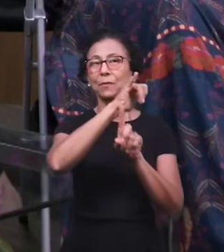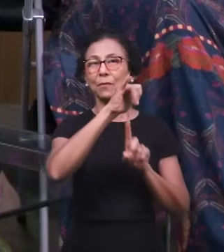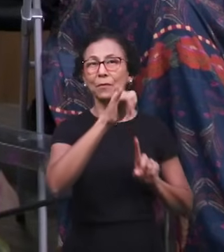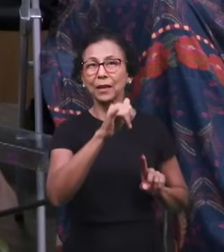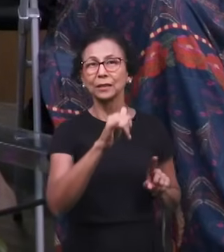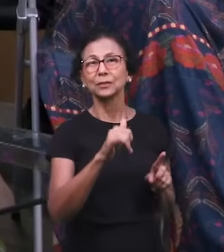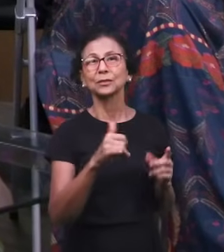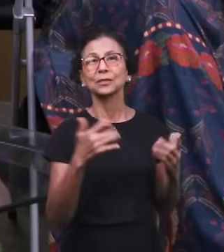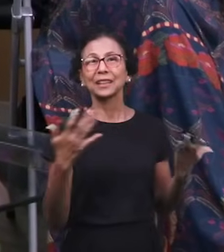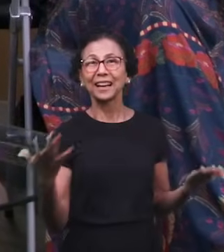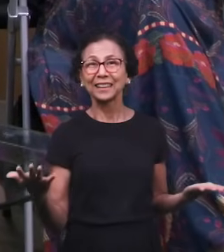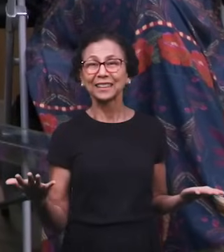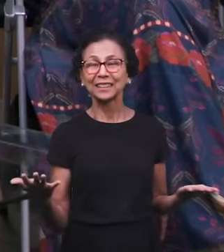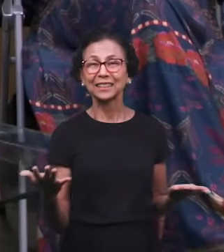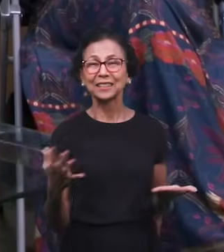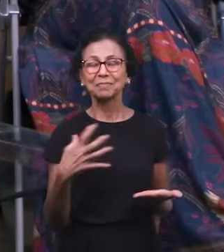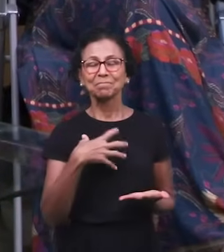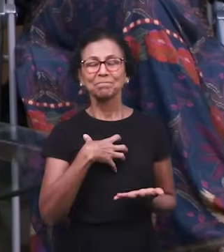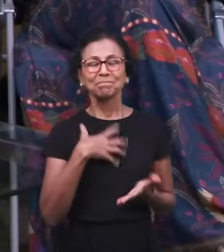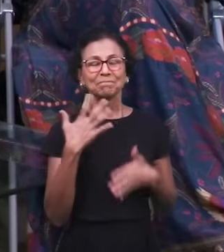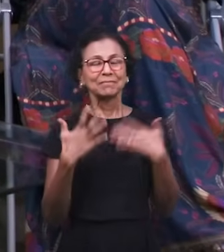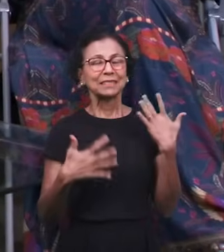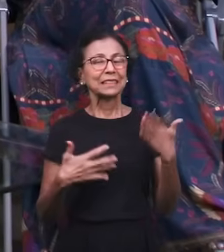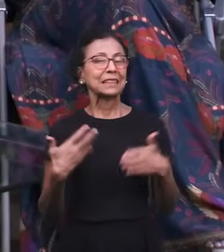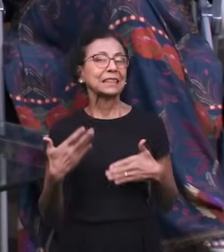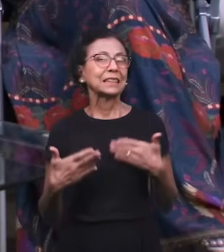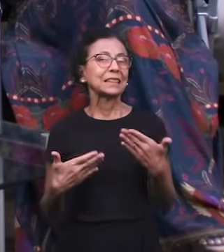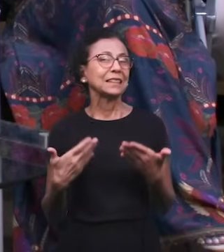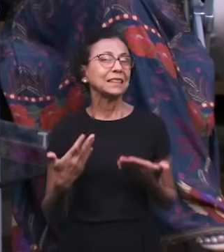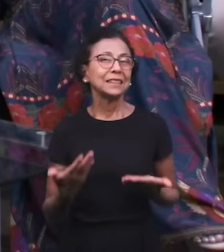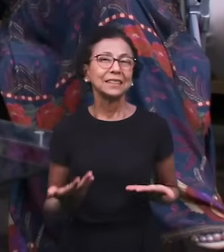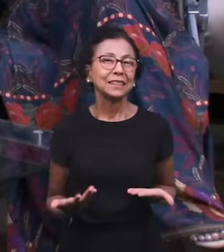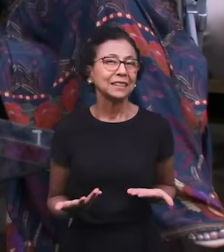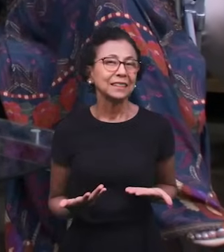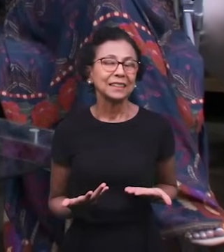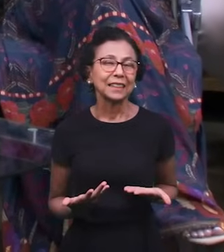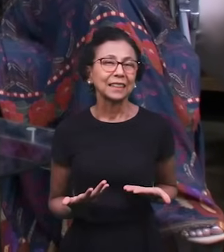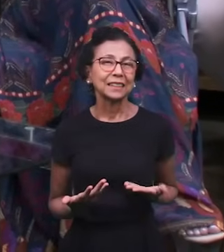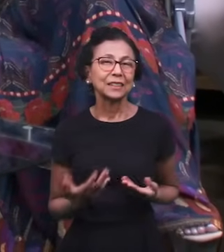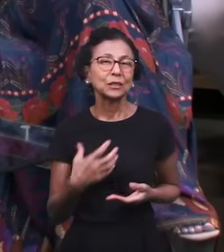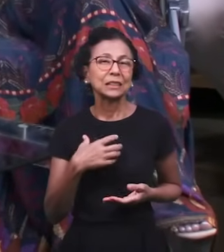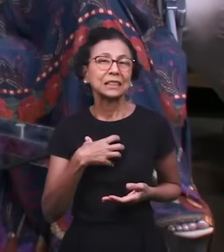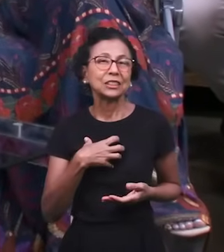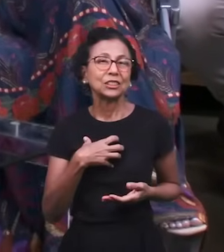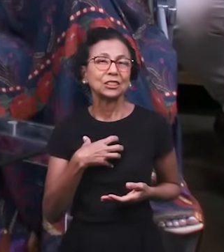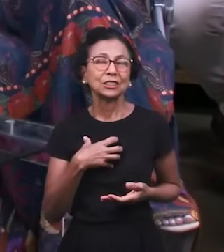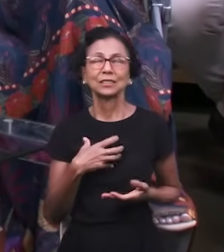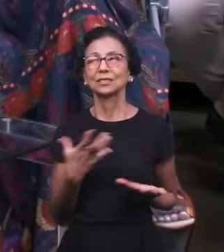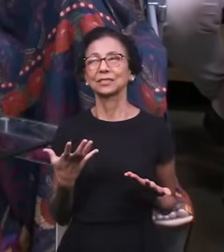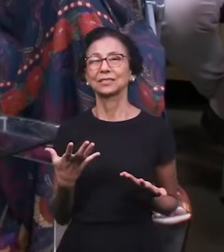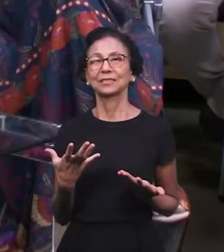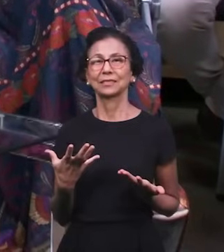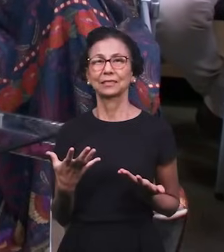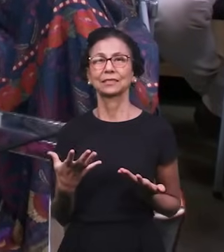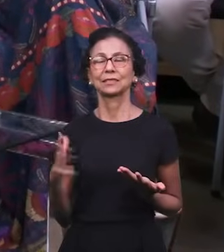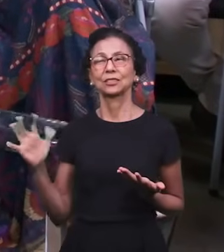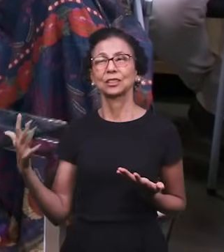né, e a nossa compreensão da dimensão. Enquanto o Natal Foi um momento de